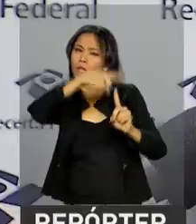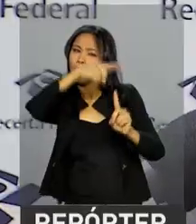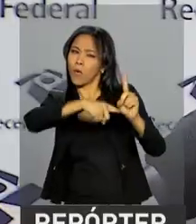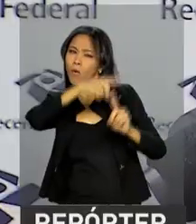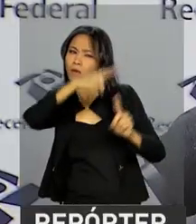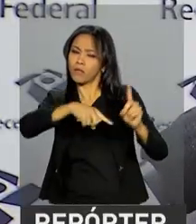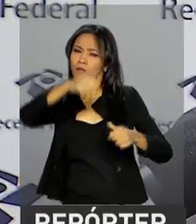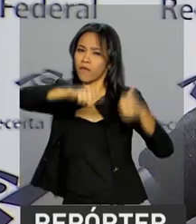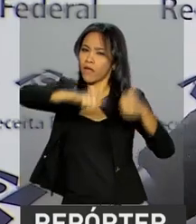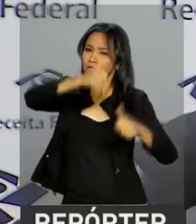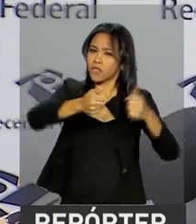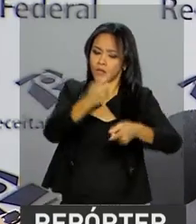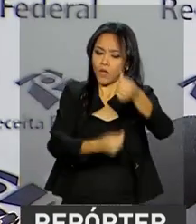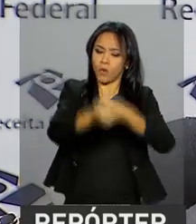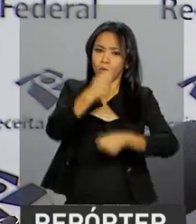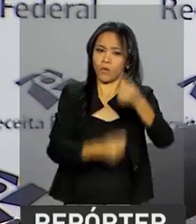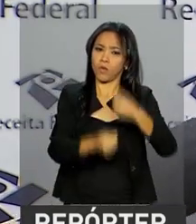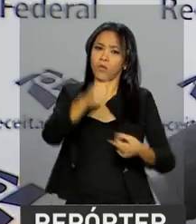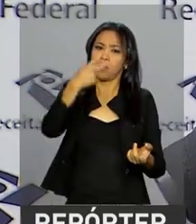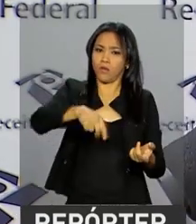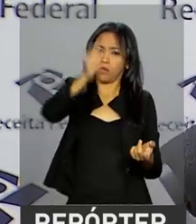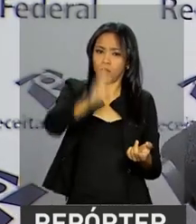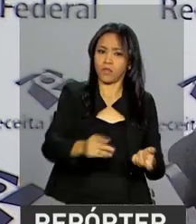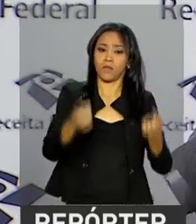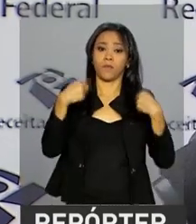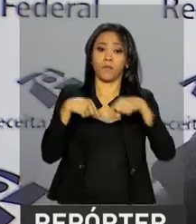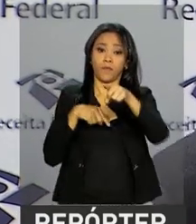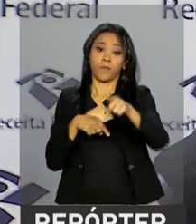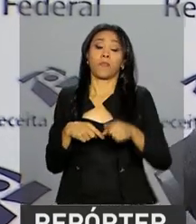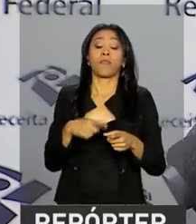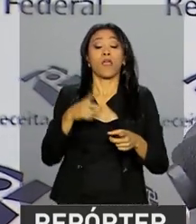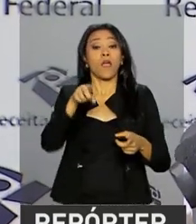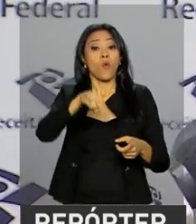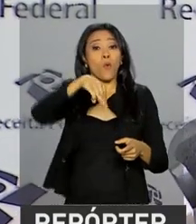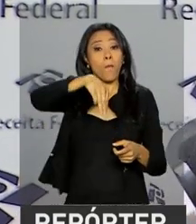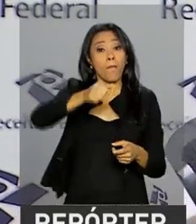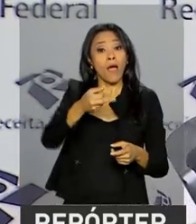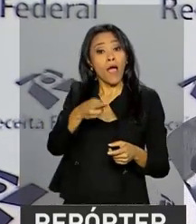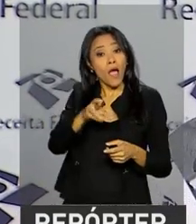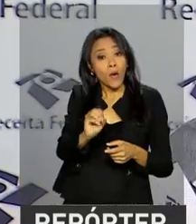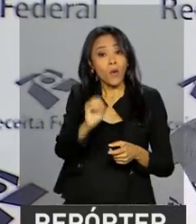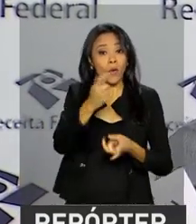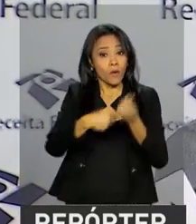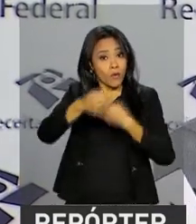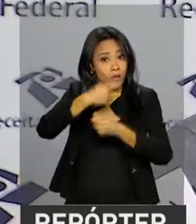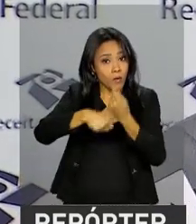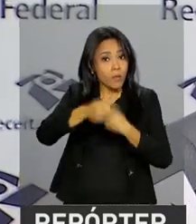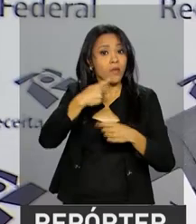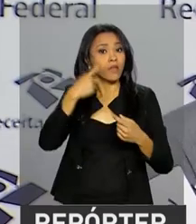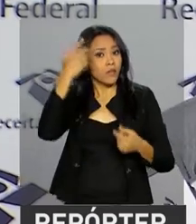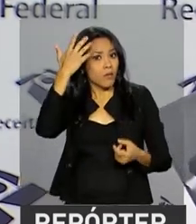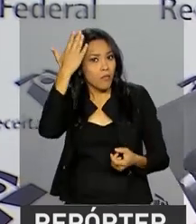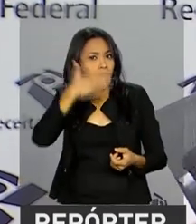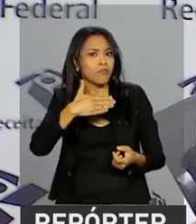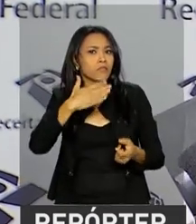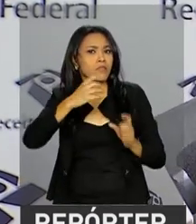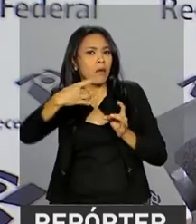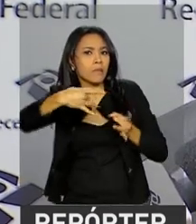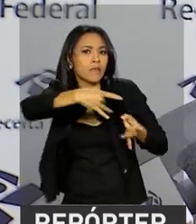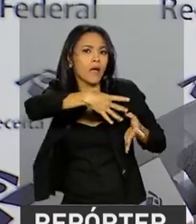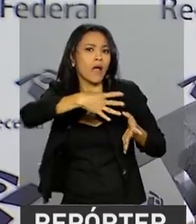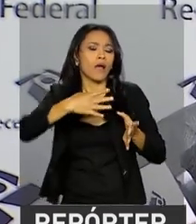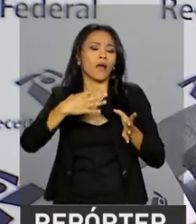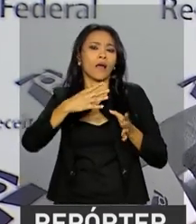econômico. Os indicadores macroeconômicos estão sinalizando o rompimento da inércia recessiva. Sempre que esse